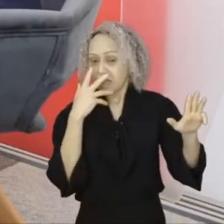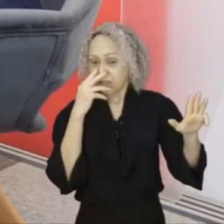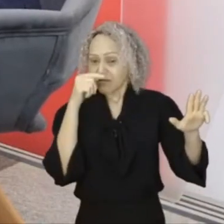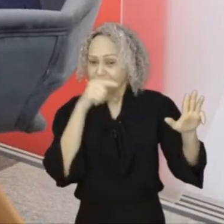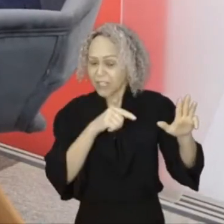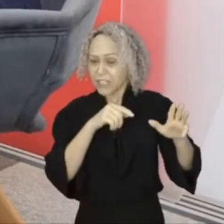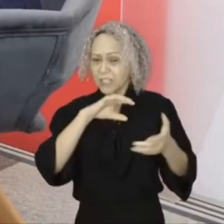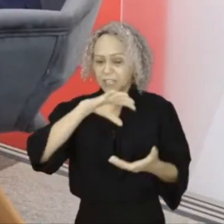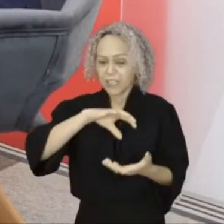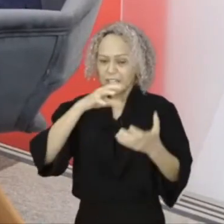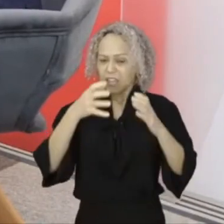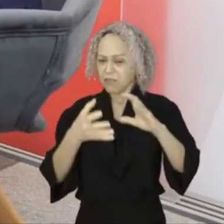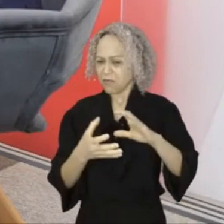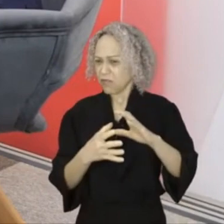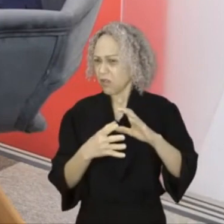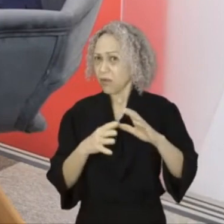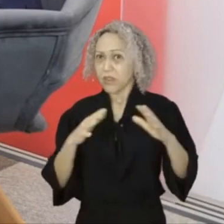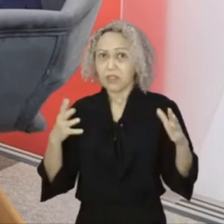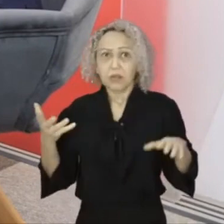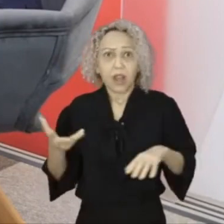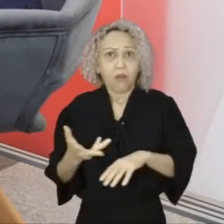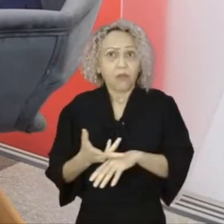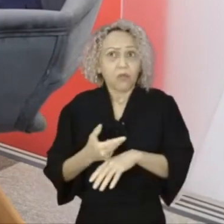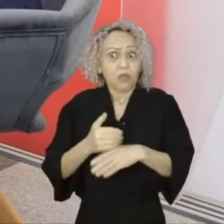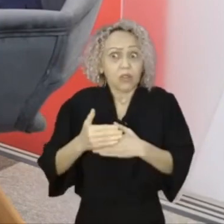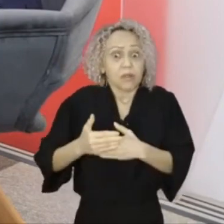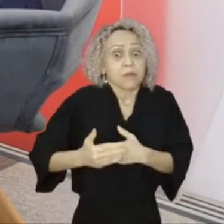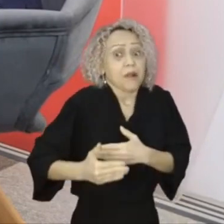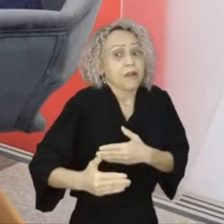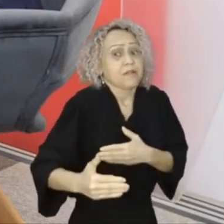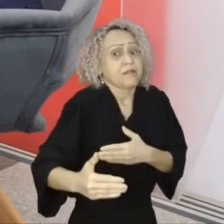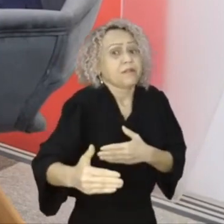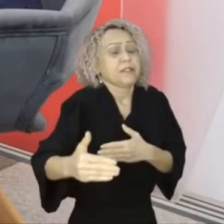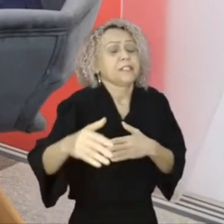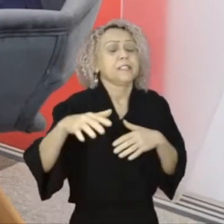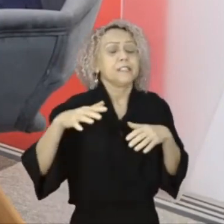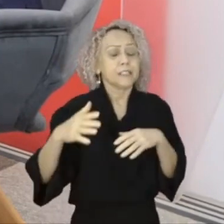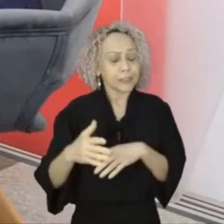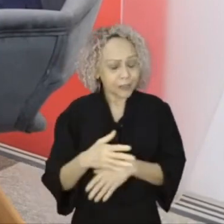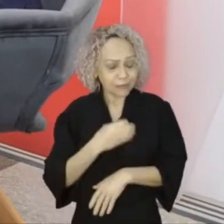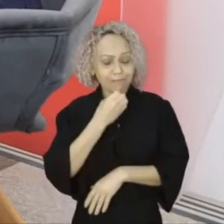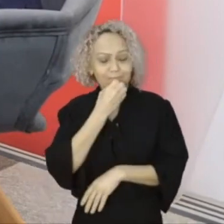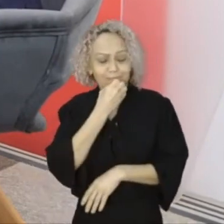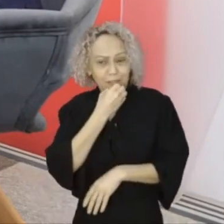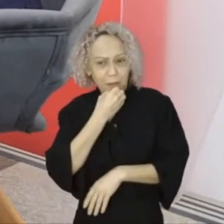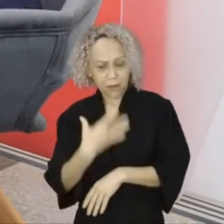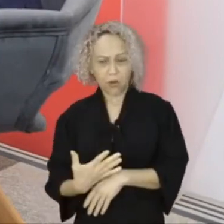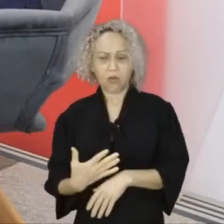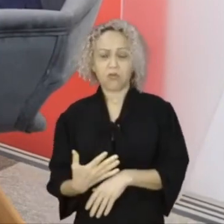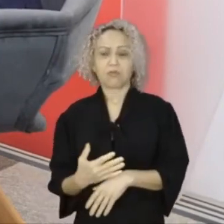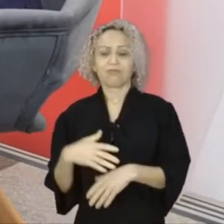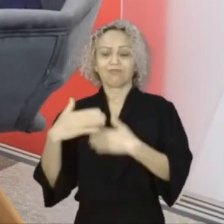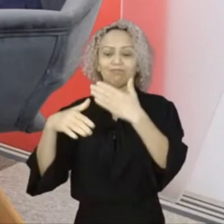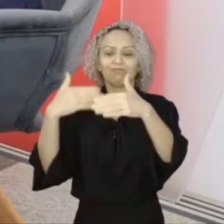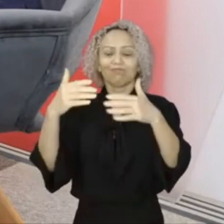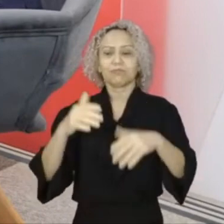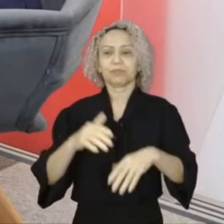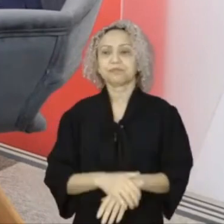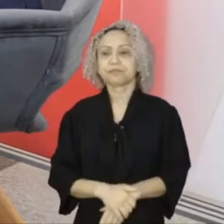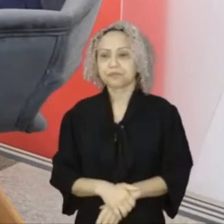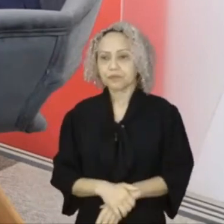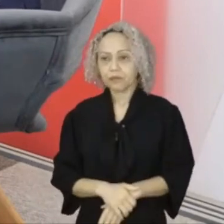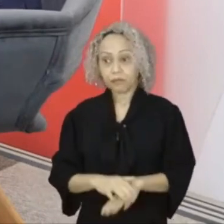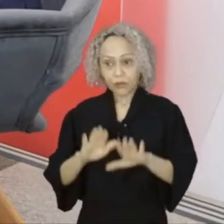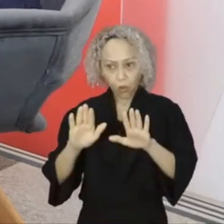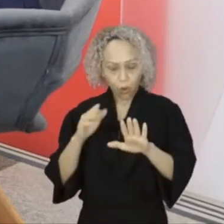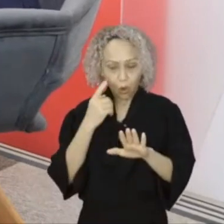esse novo modelo tributário. E muito esperado também, né, deputado? Sim. E também a gente vai voltar a falar nesse assunto aqui no Jornal PT Brasil, e eu já te